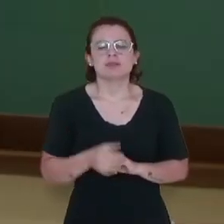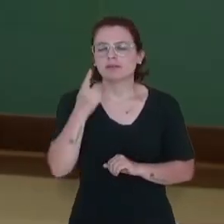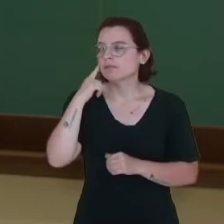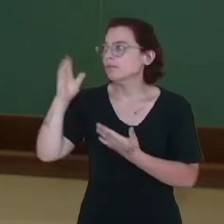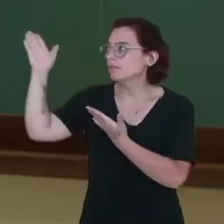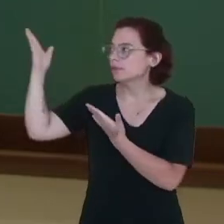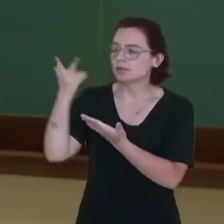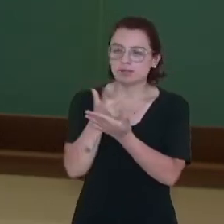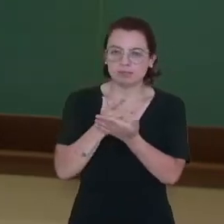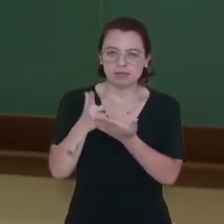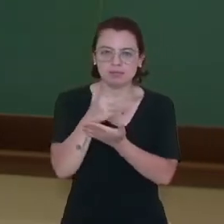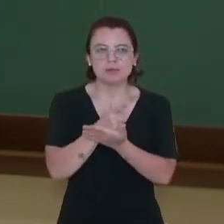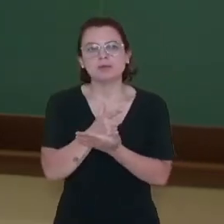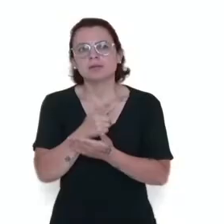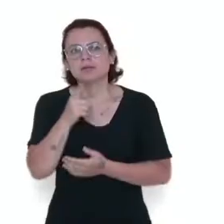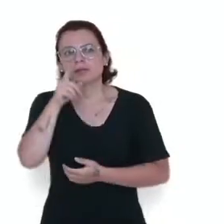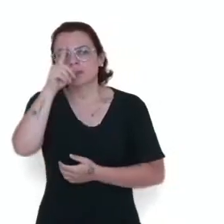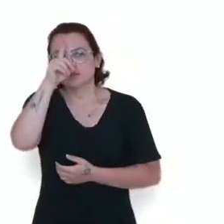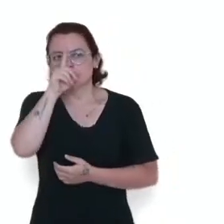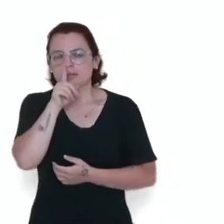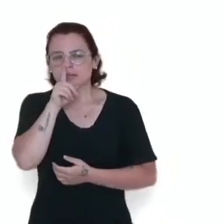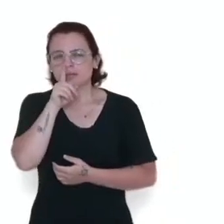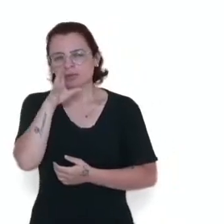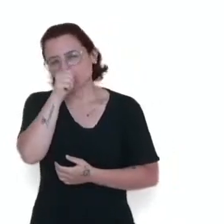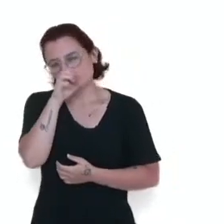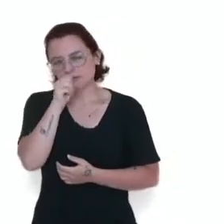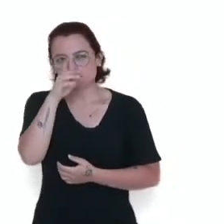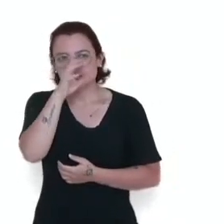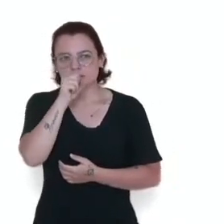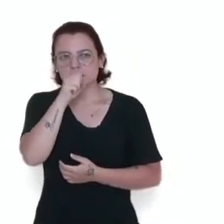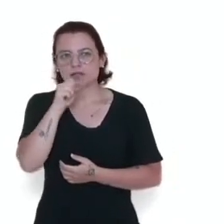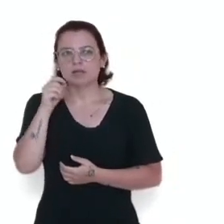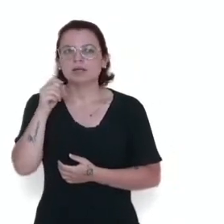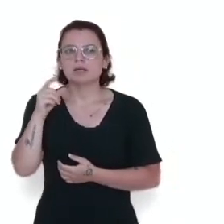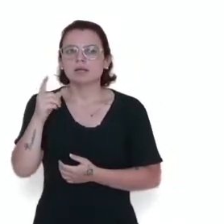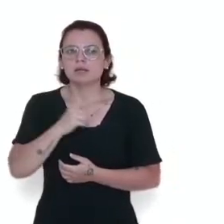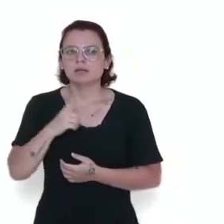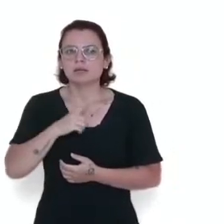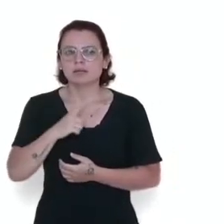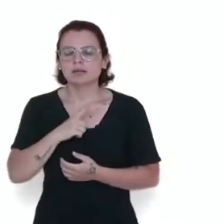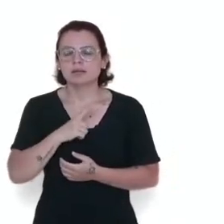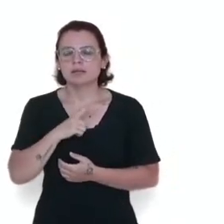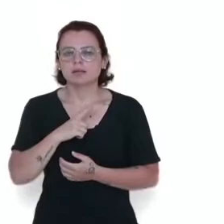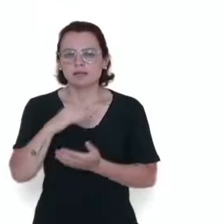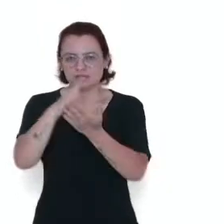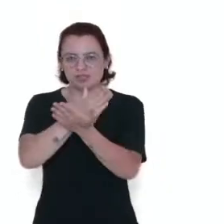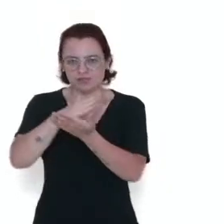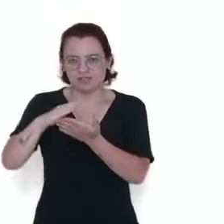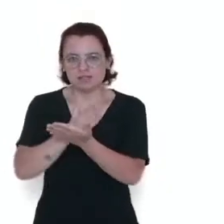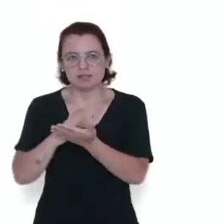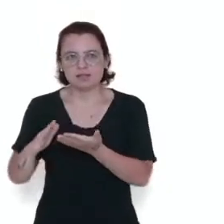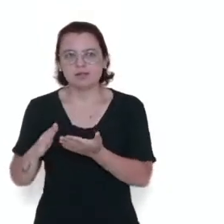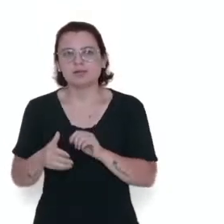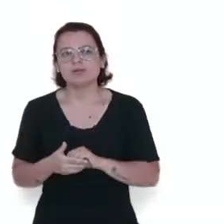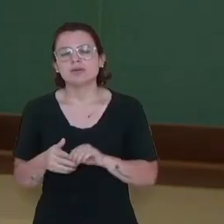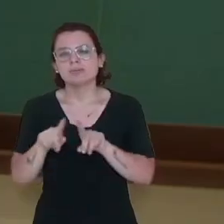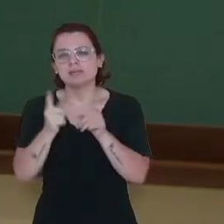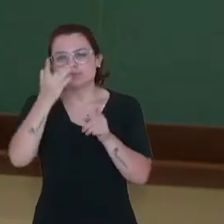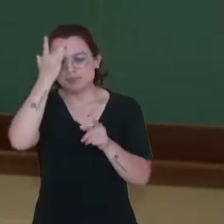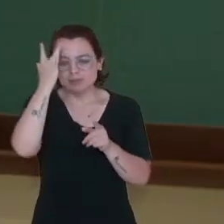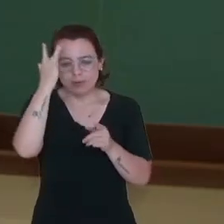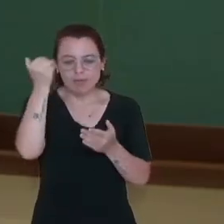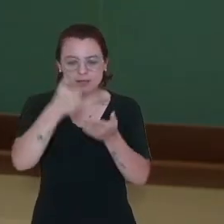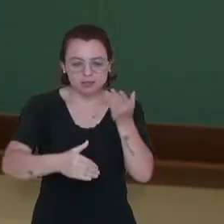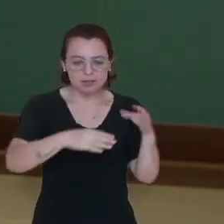essa parte em laranja, ou amarelo aí, é a África subsaariana. Então, Exemplo, na República Democrática do Congo, temos